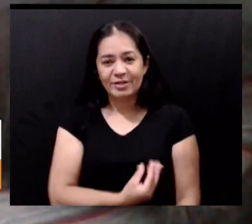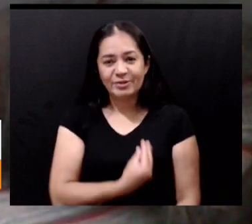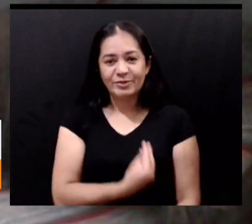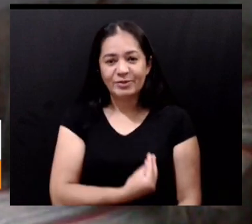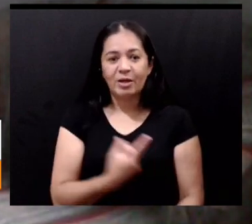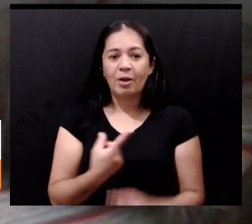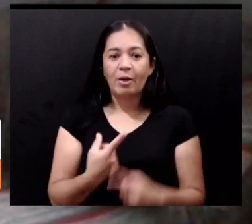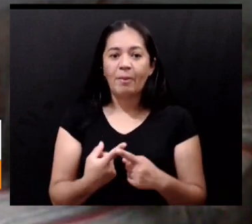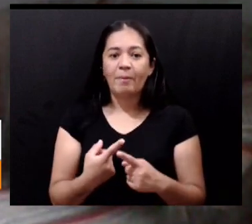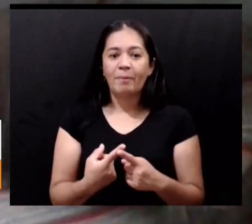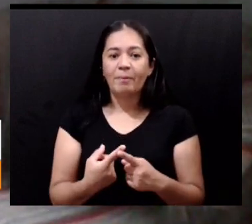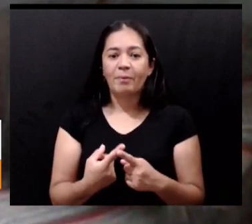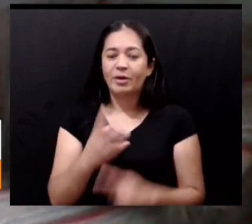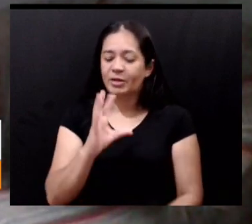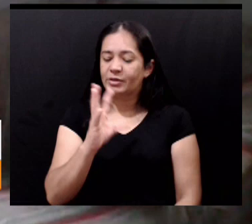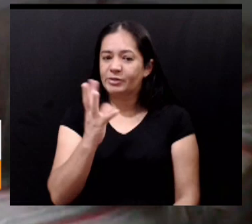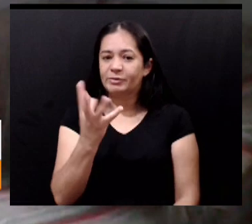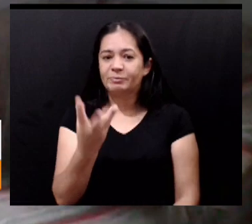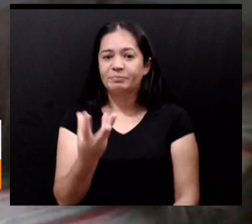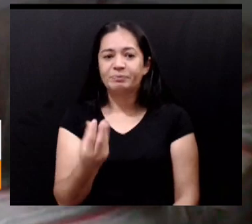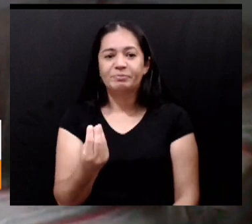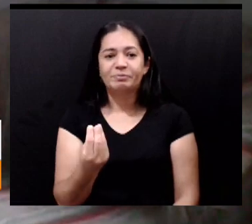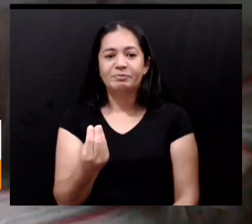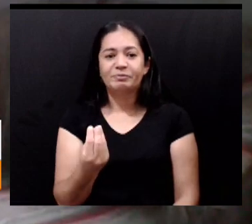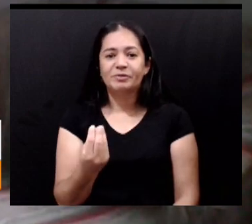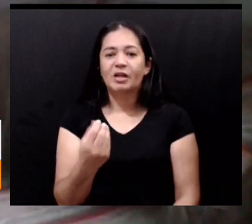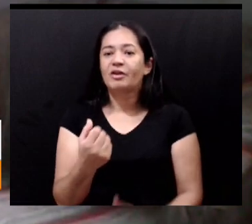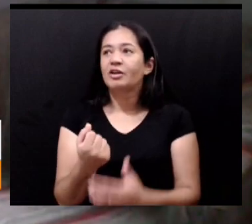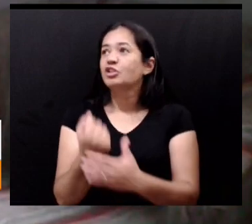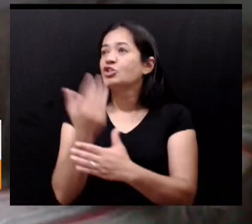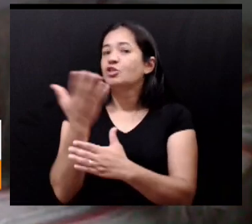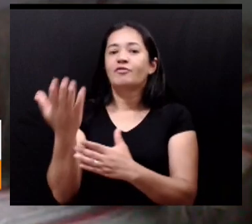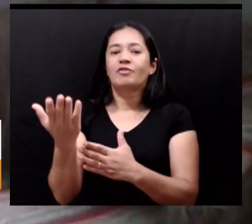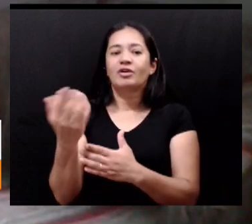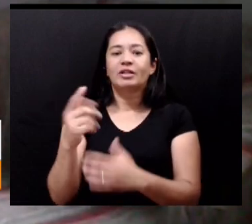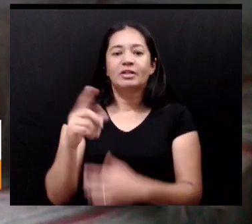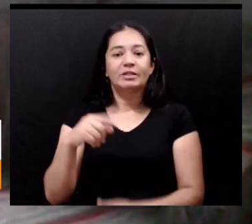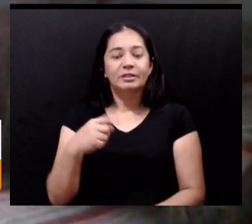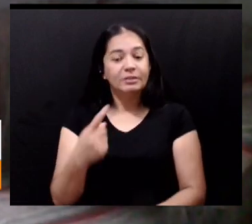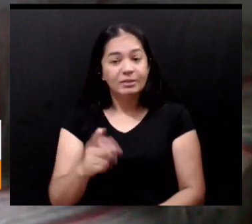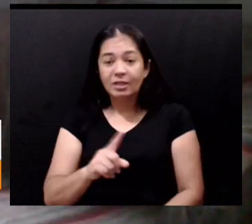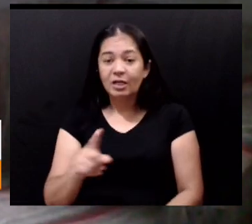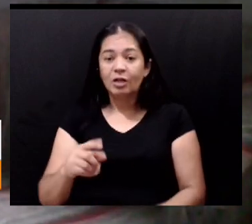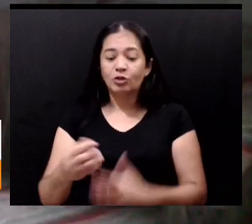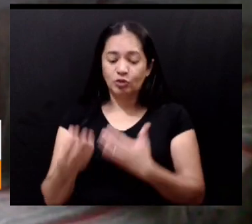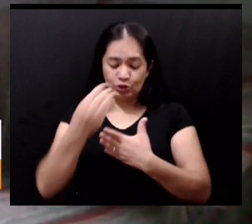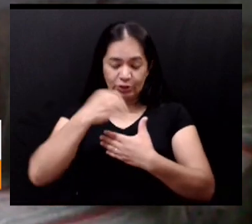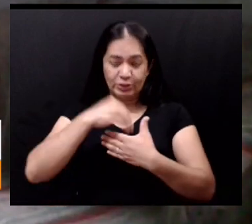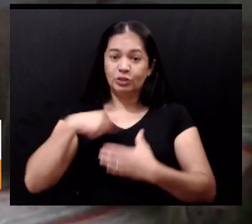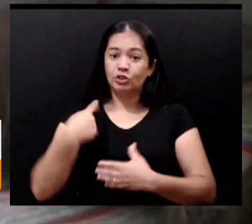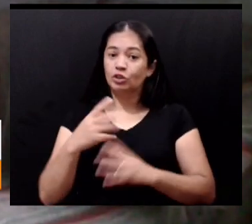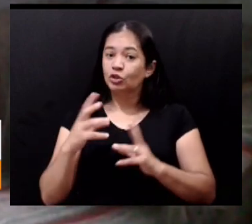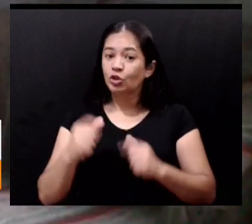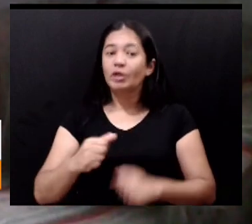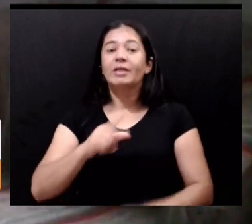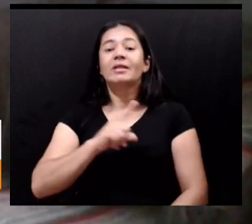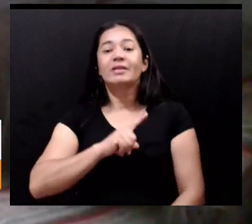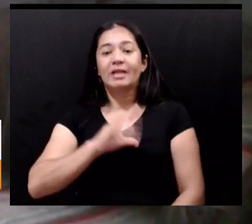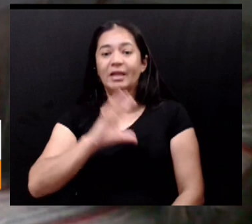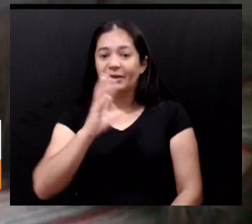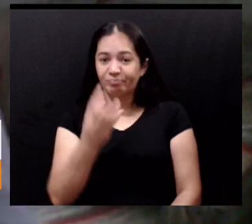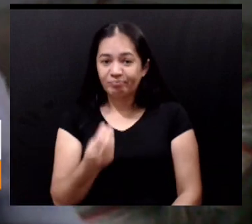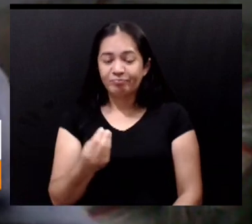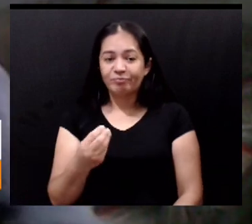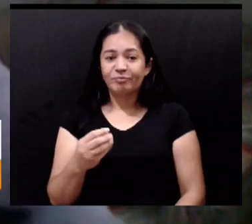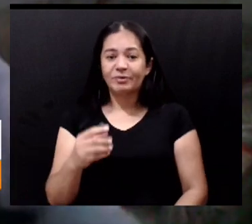espiritualidade não é algo que vem de fora. Todos nós temos a nossa espiritualidade. O que